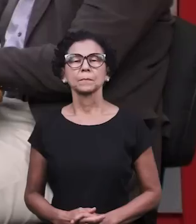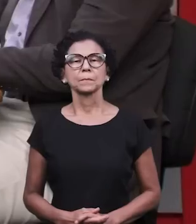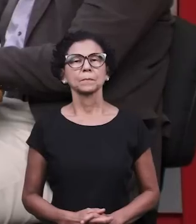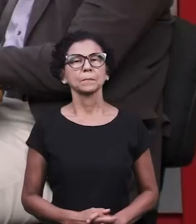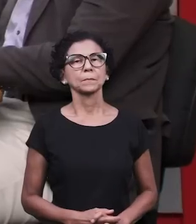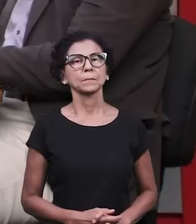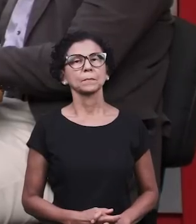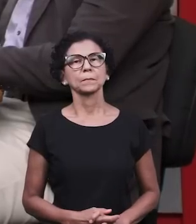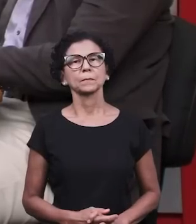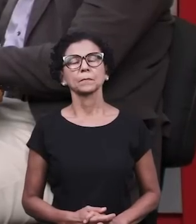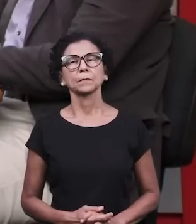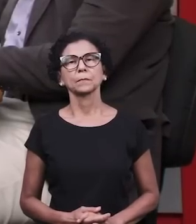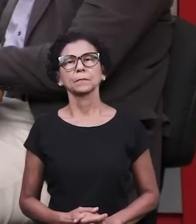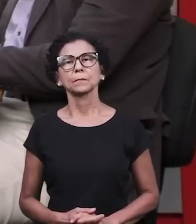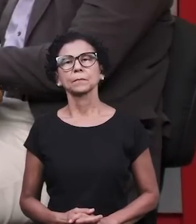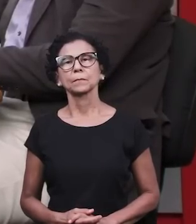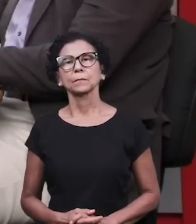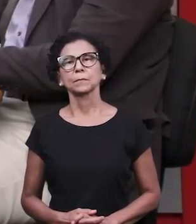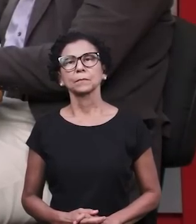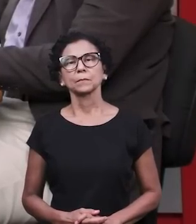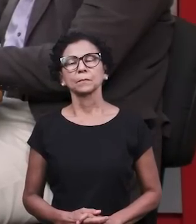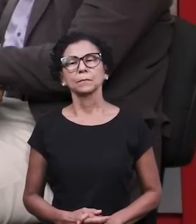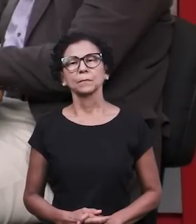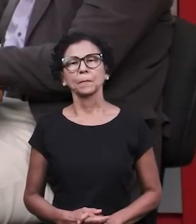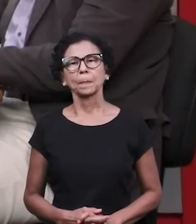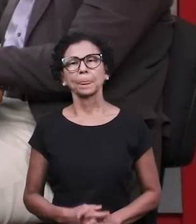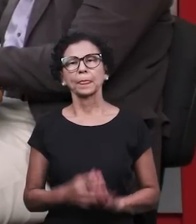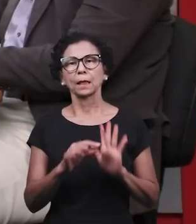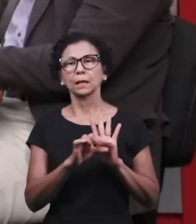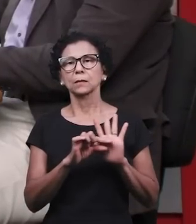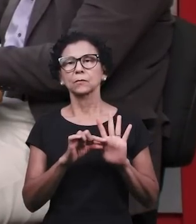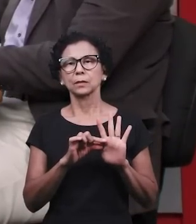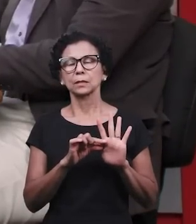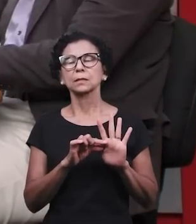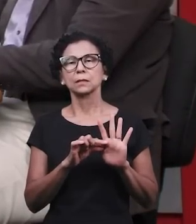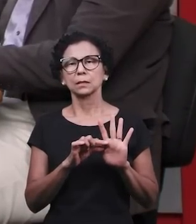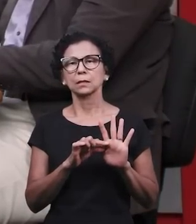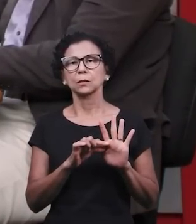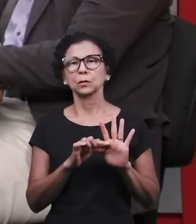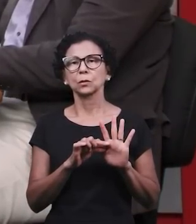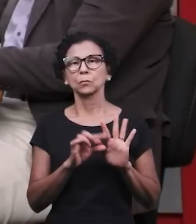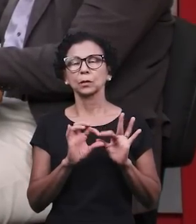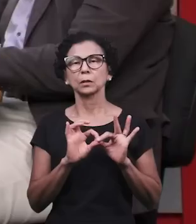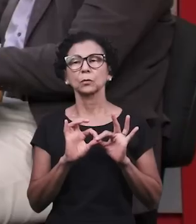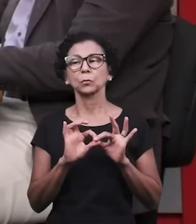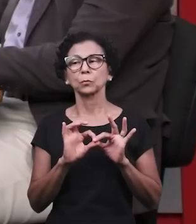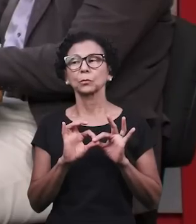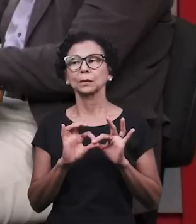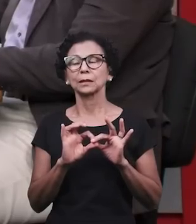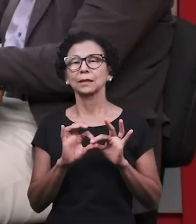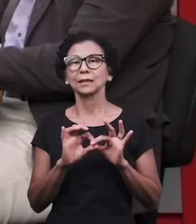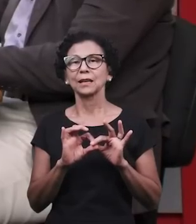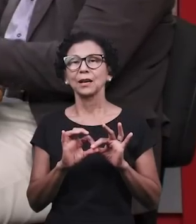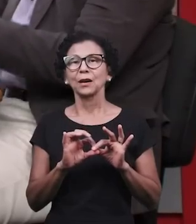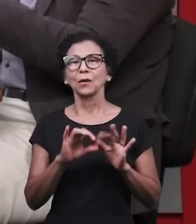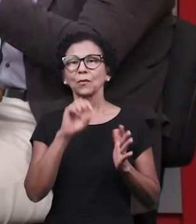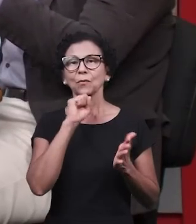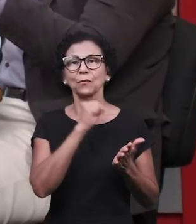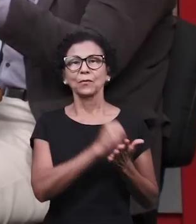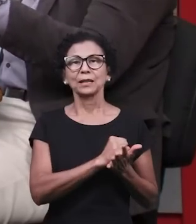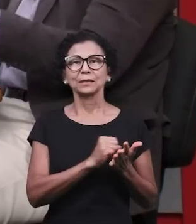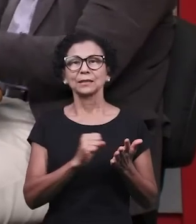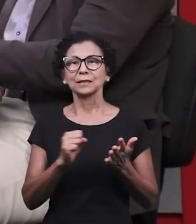aqui. Viveu Terá 70 anos, gerou Abraão, a Naor e Harã. Eles não são trigêmeos.